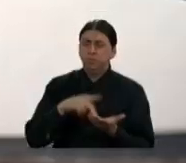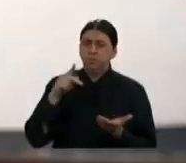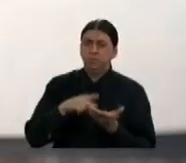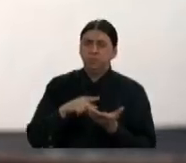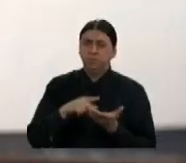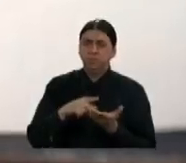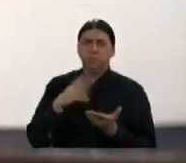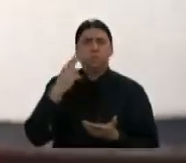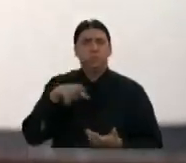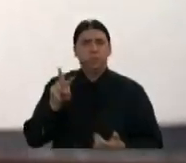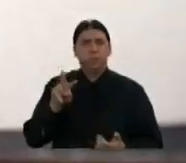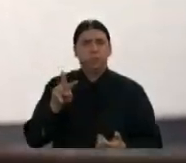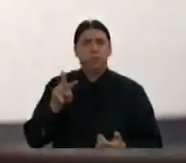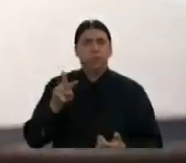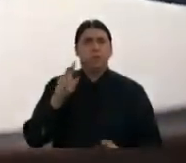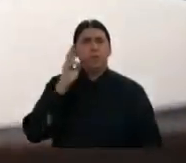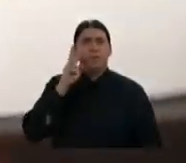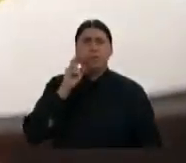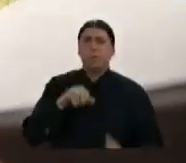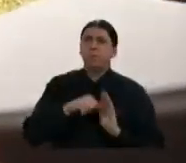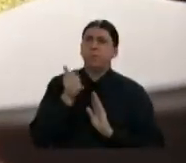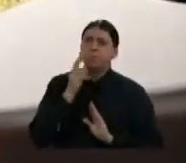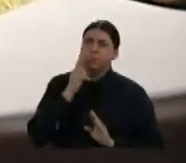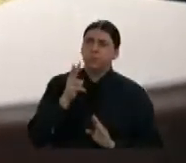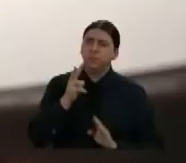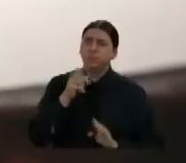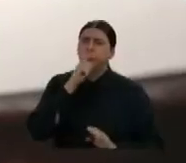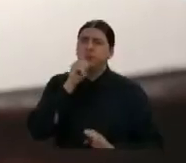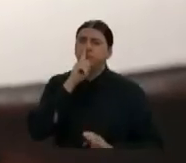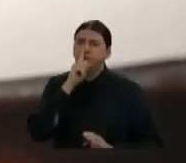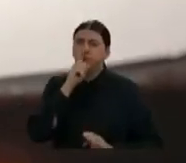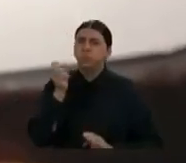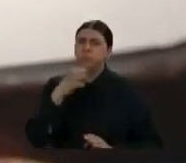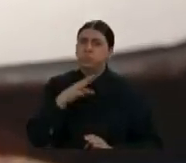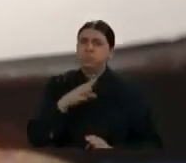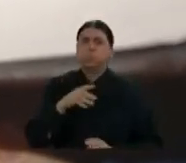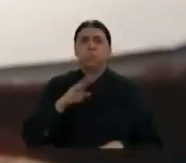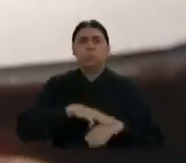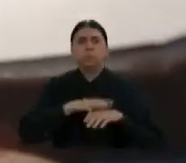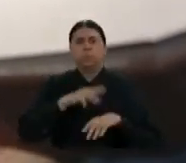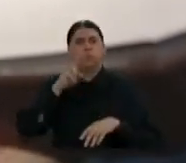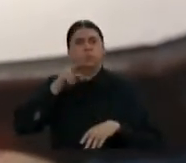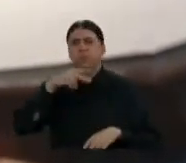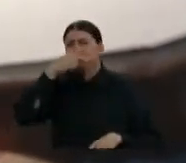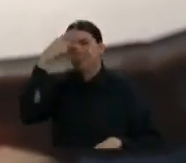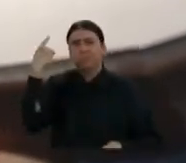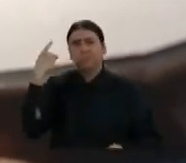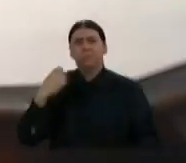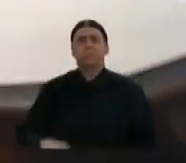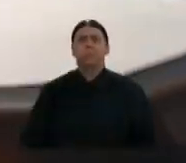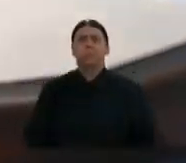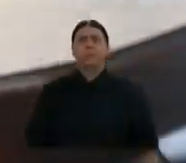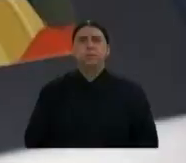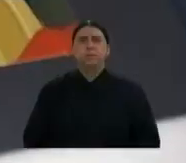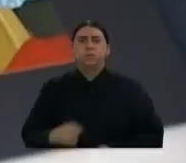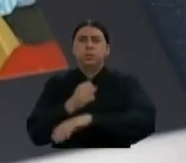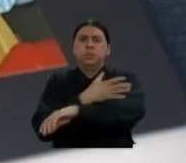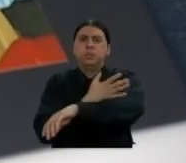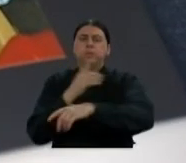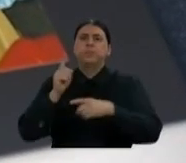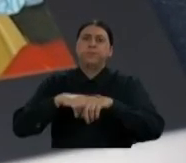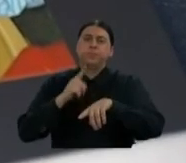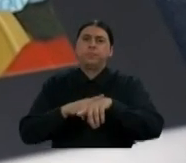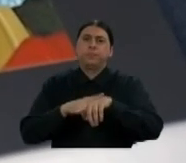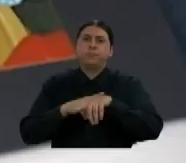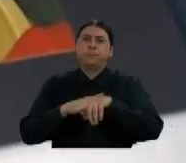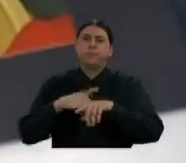o quando eu vejo pela primeira vez foi o momento que eu nunca vou esquecer a emoção na hora